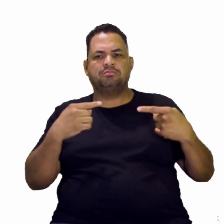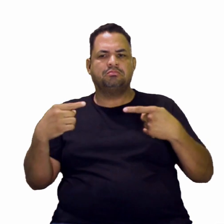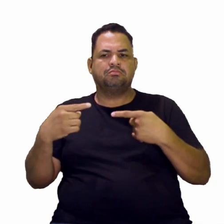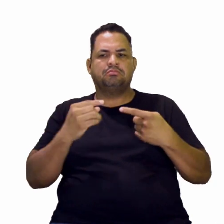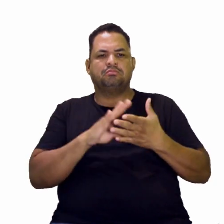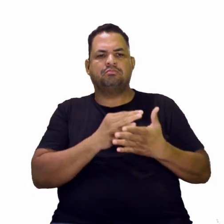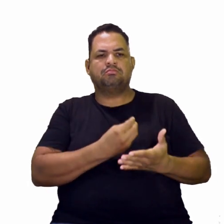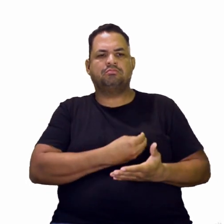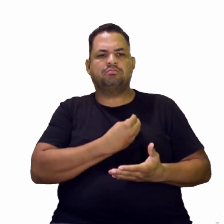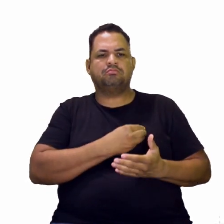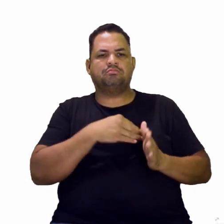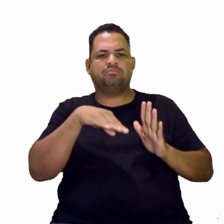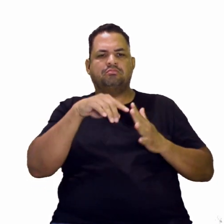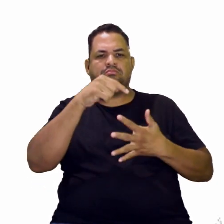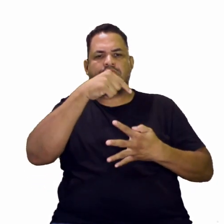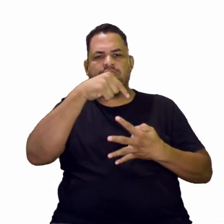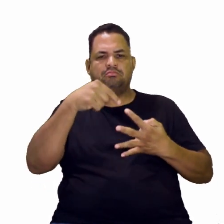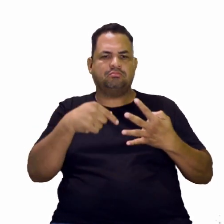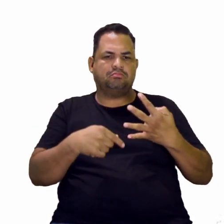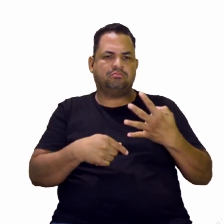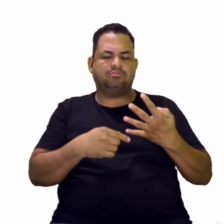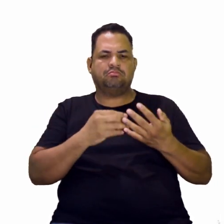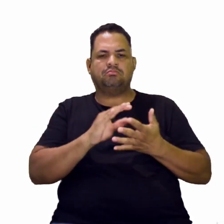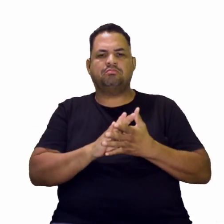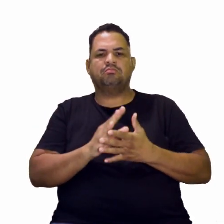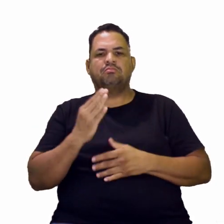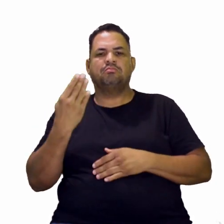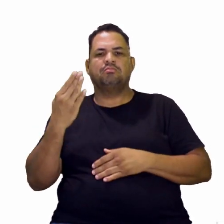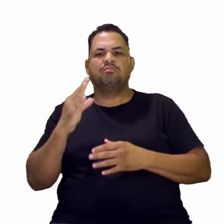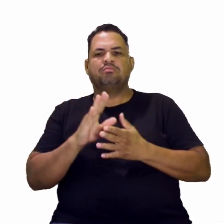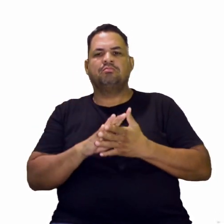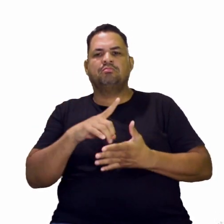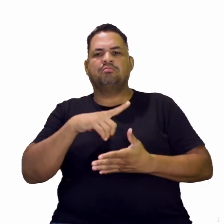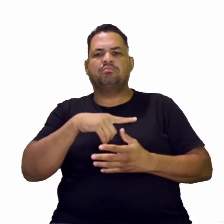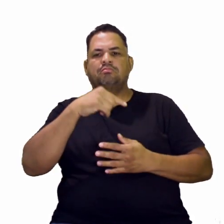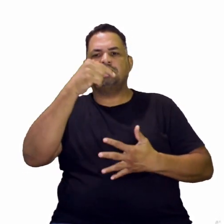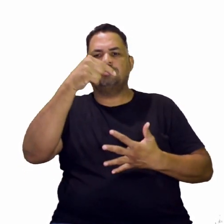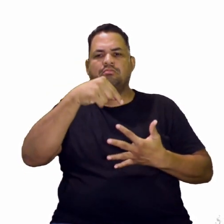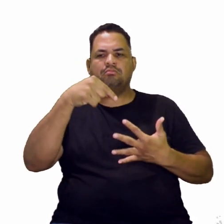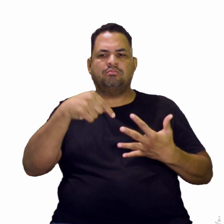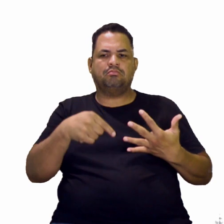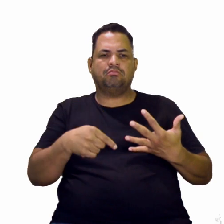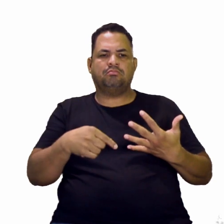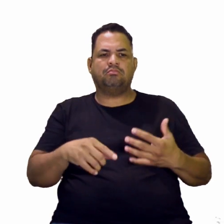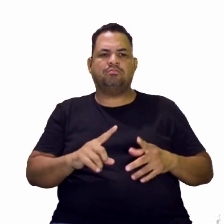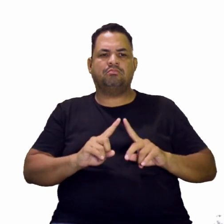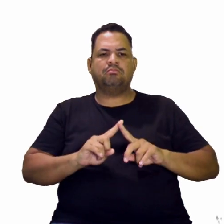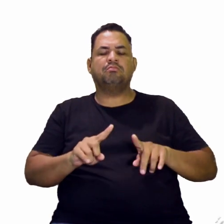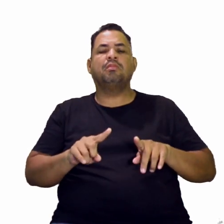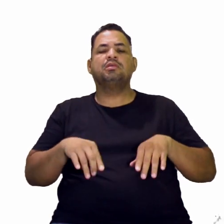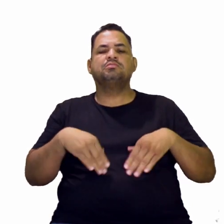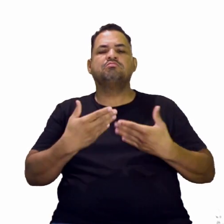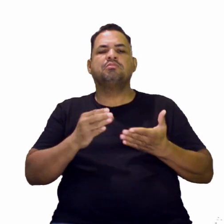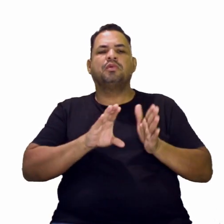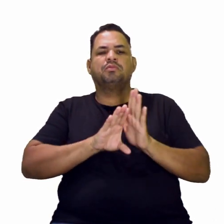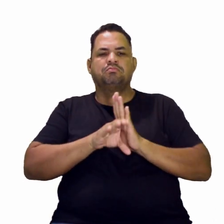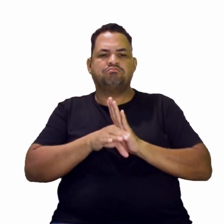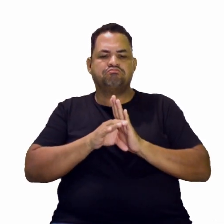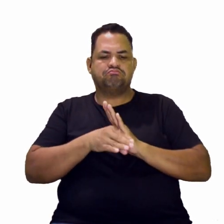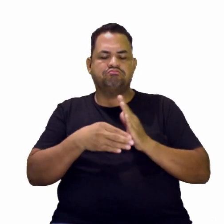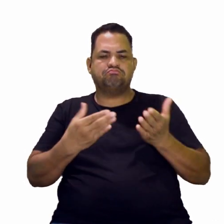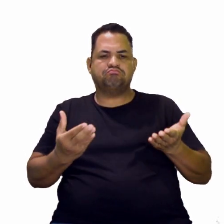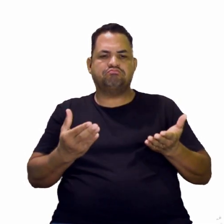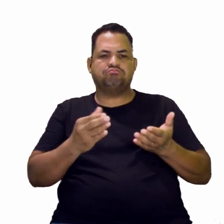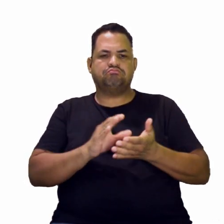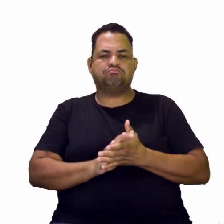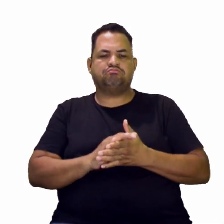vivos, segundo a classificação biológica, chegamos à espécie. Mas o que define uma espécie? O